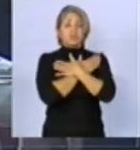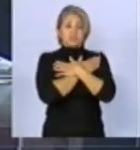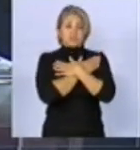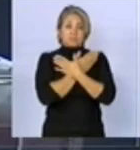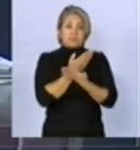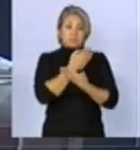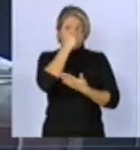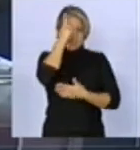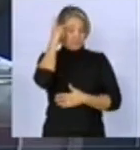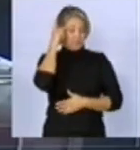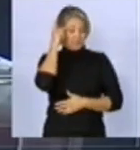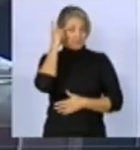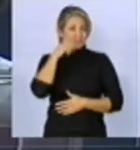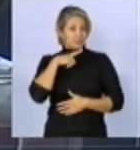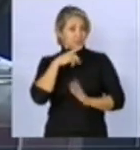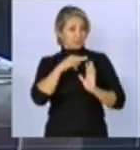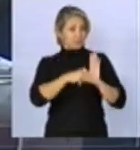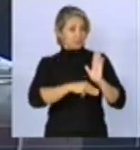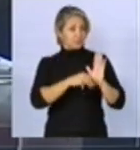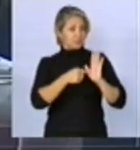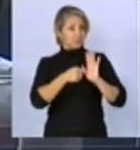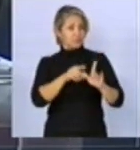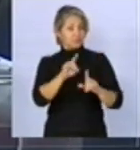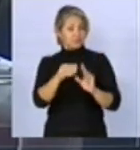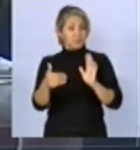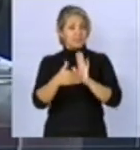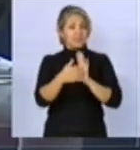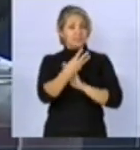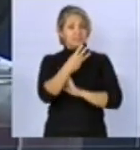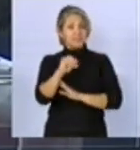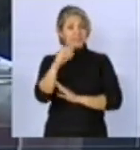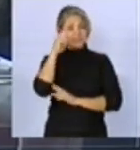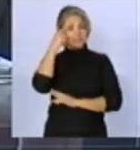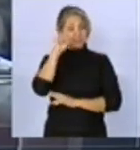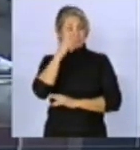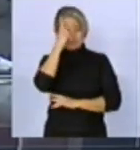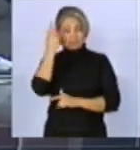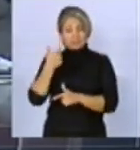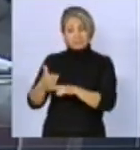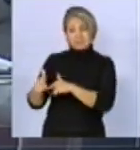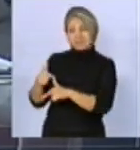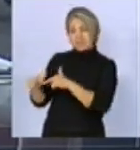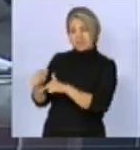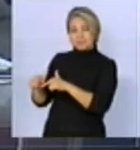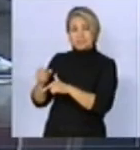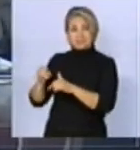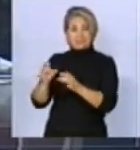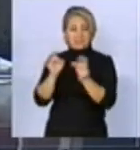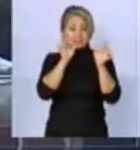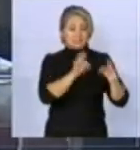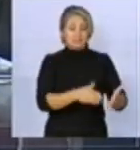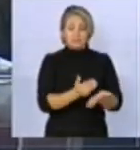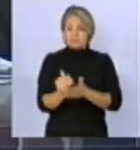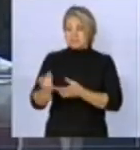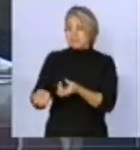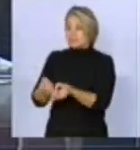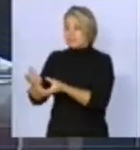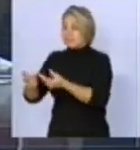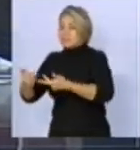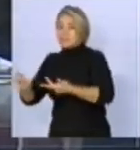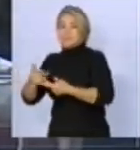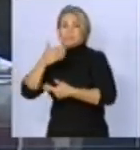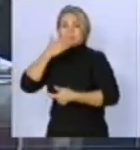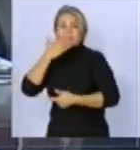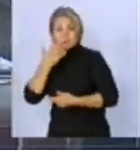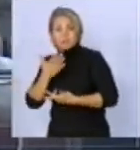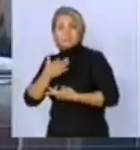o sujeito é uma metodologia aqui e se leva em conta até os 30 dias ou a pessoa que está procurando emprego se ela deixa aquele começa a vender Doces na Rua